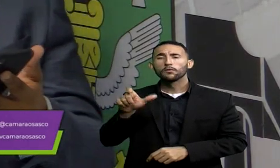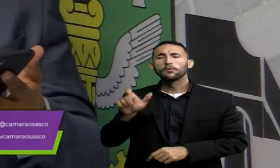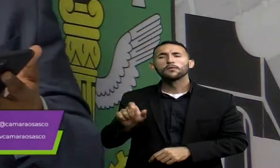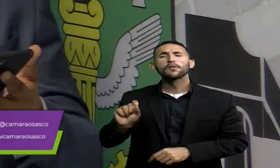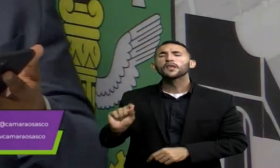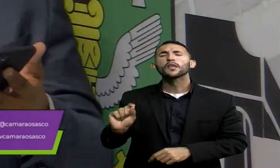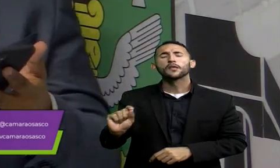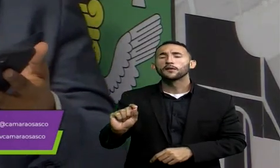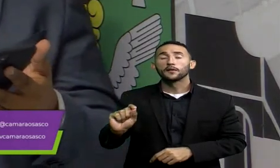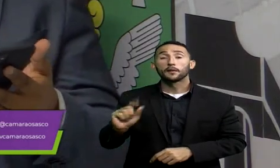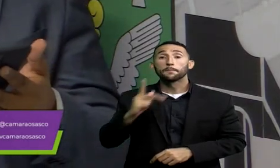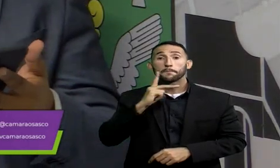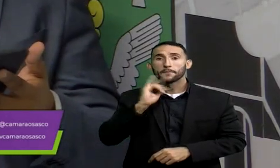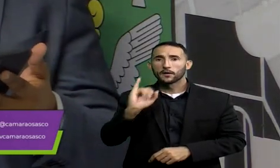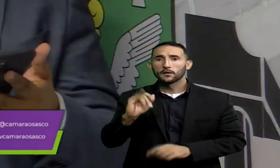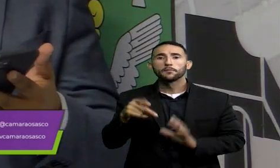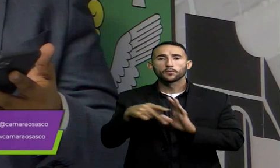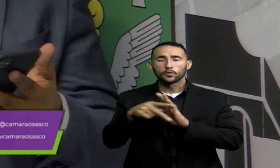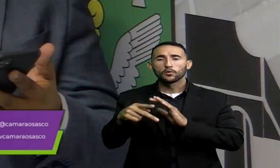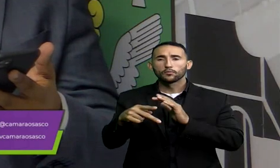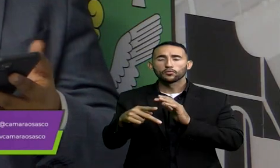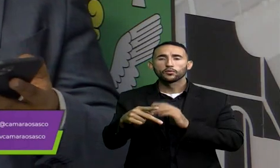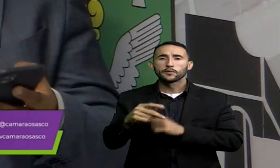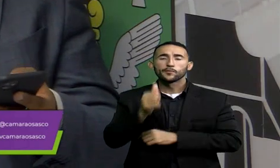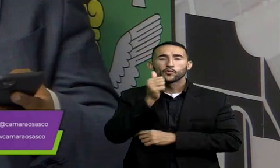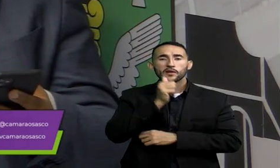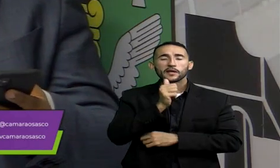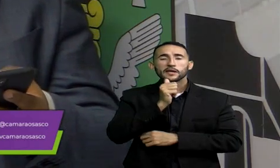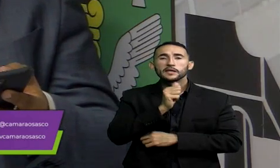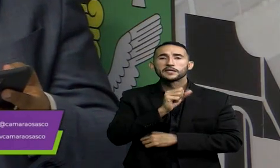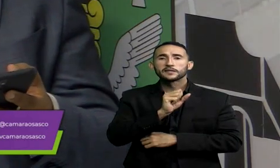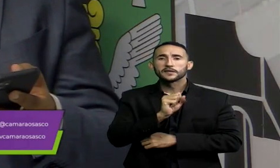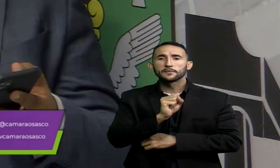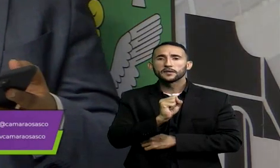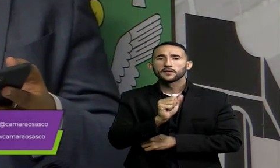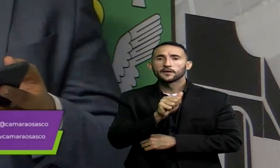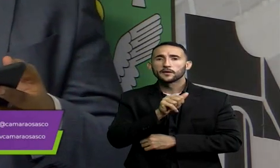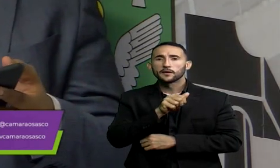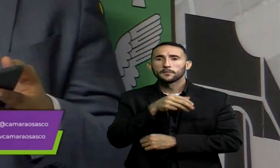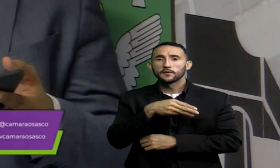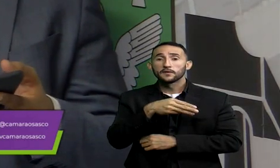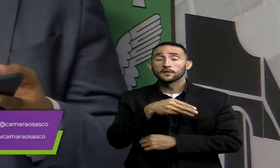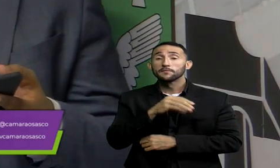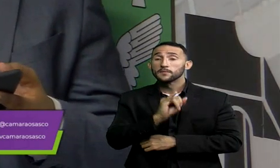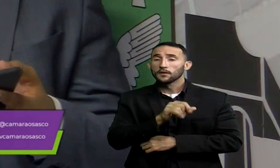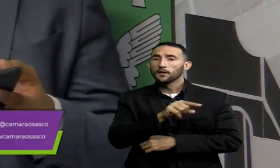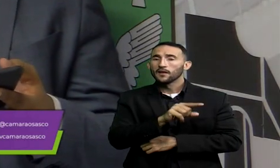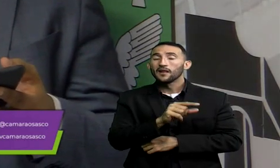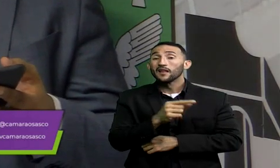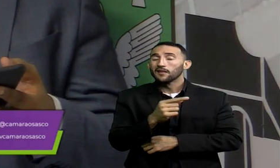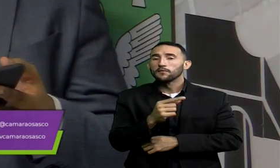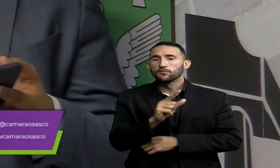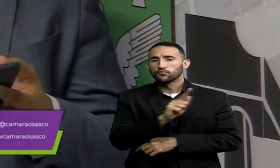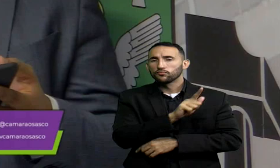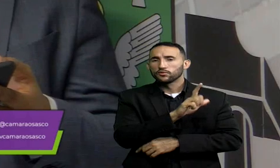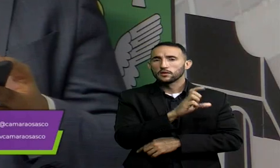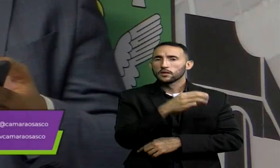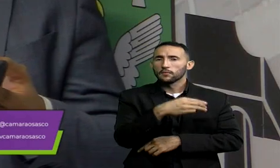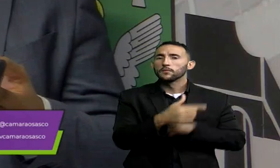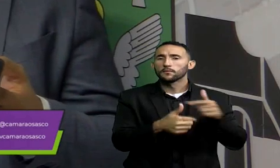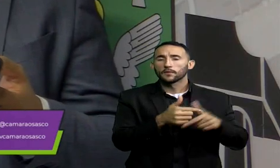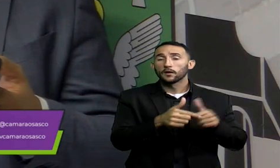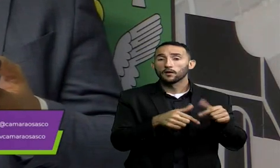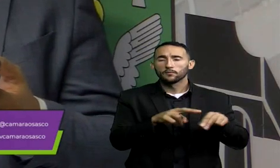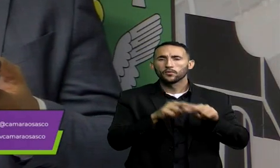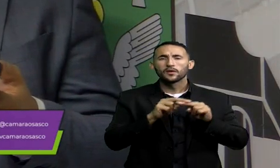CD da Guarda Civil S que é o sogro do Inspetor marela Então eu queria que vossa excelência no